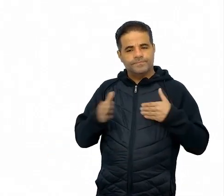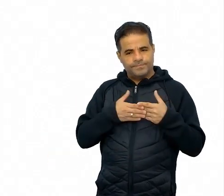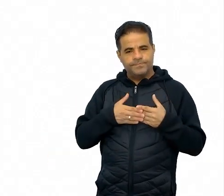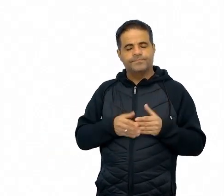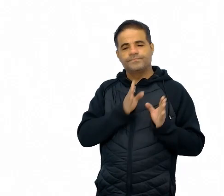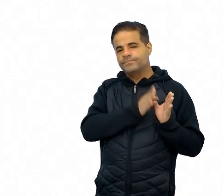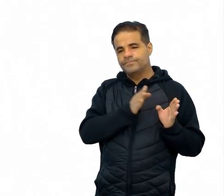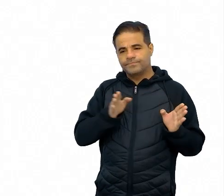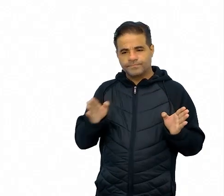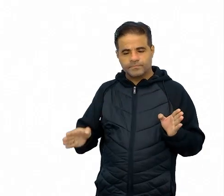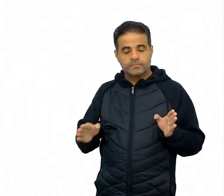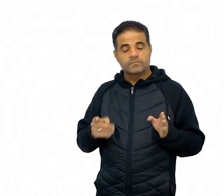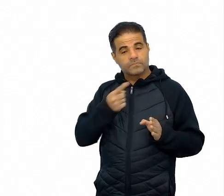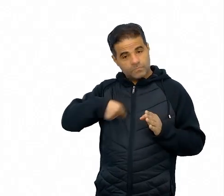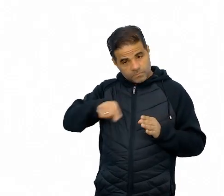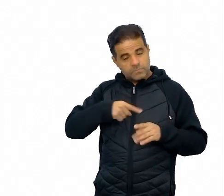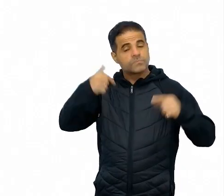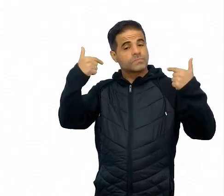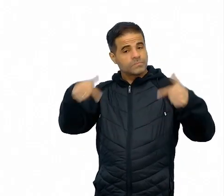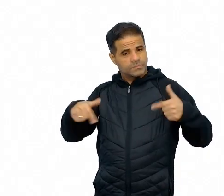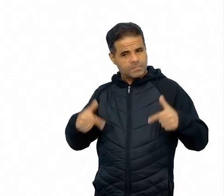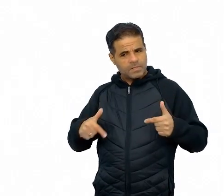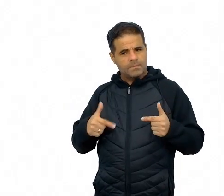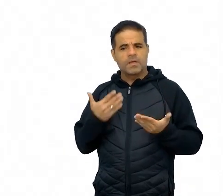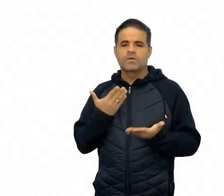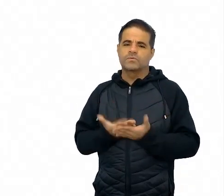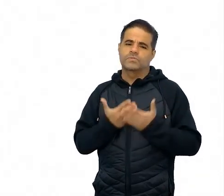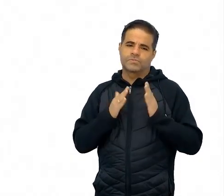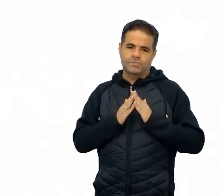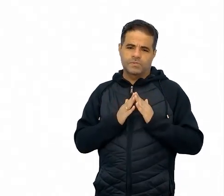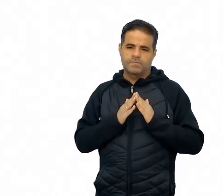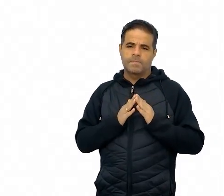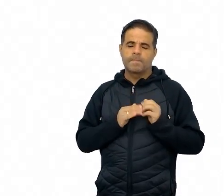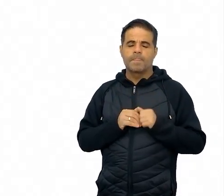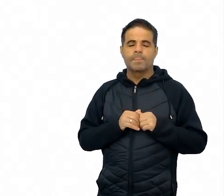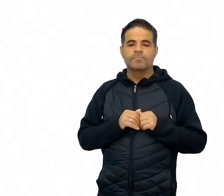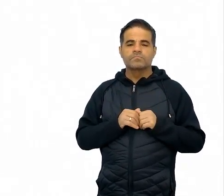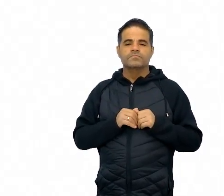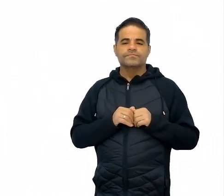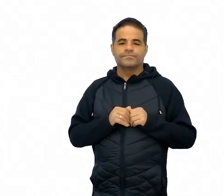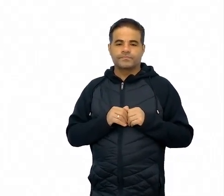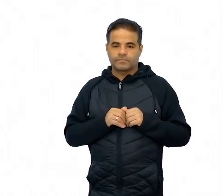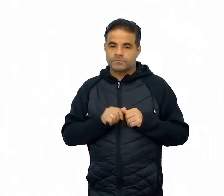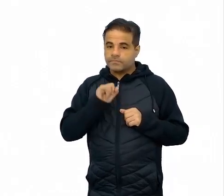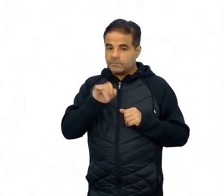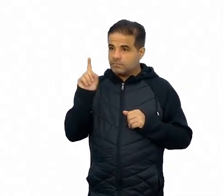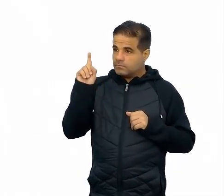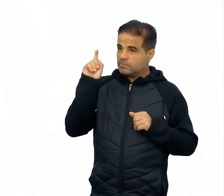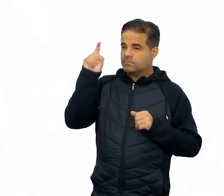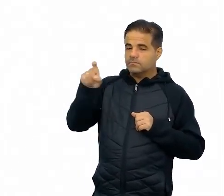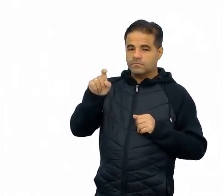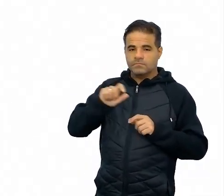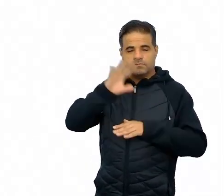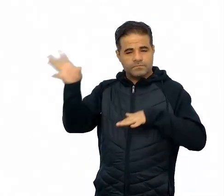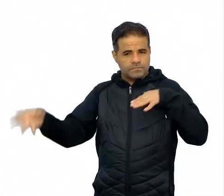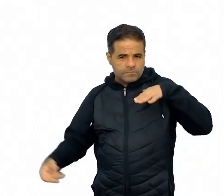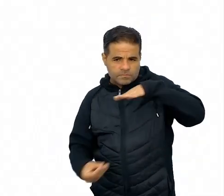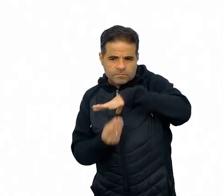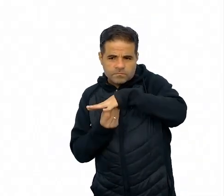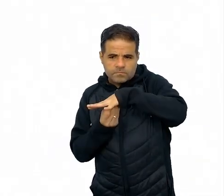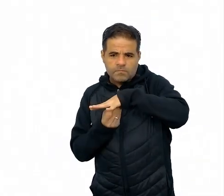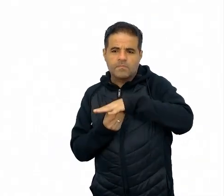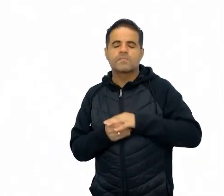da sequência do vosso trabalho aí na escola. Aqui, se vocês clicarem aqui no